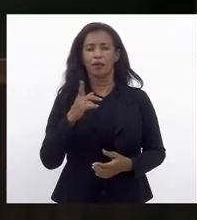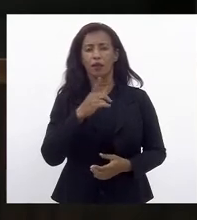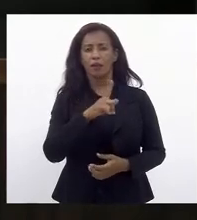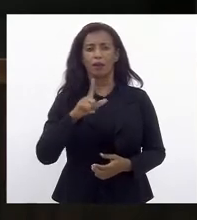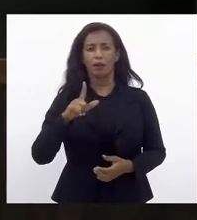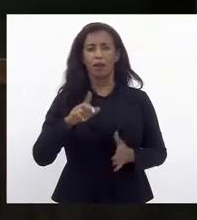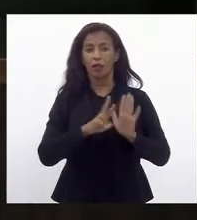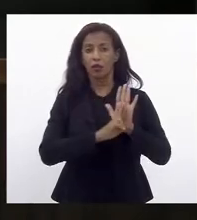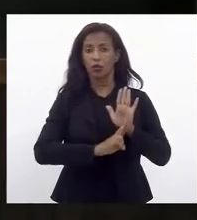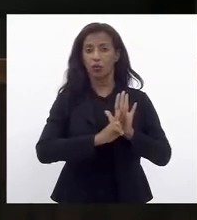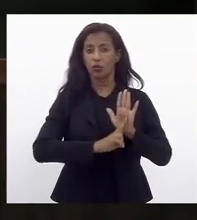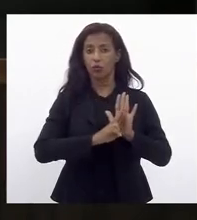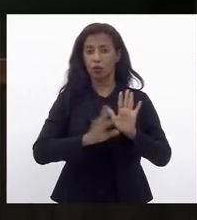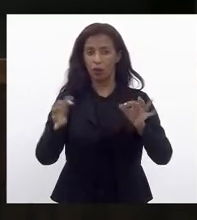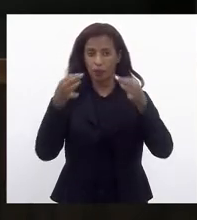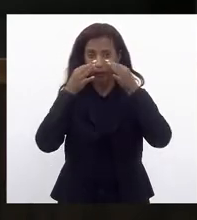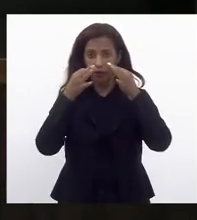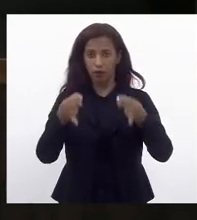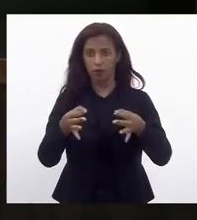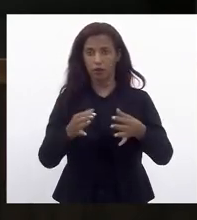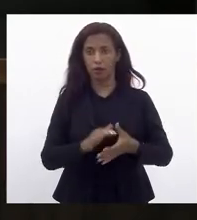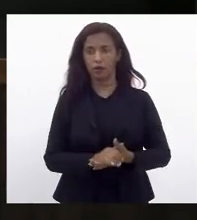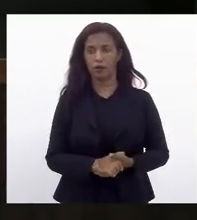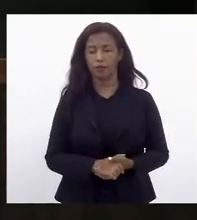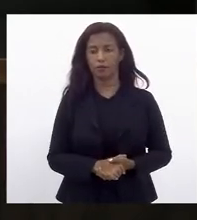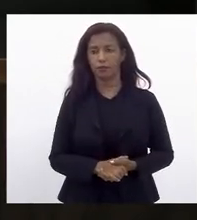de resolução, prestar atenção, principalmente das